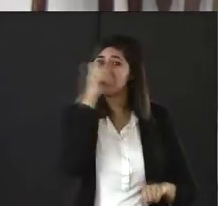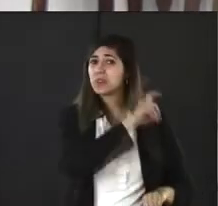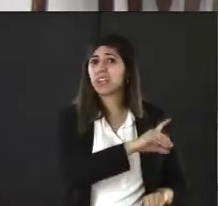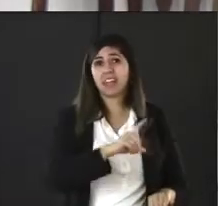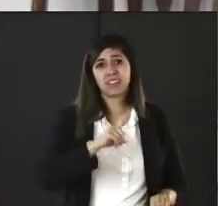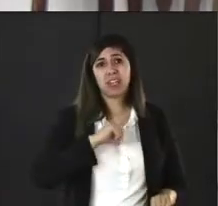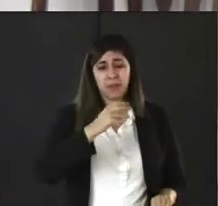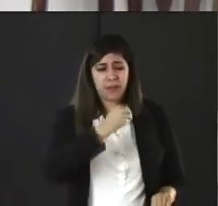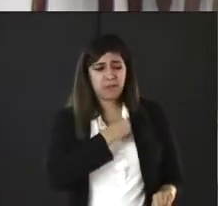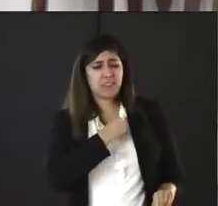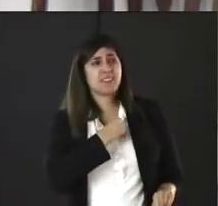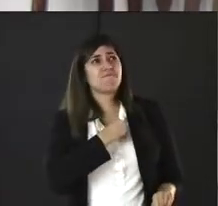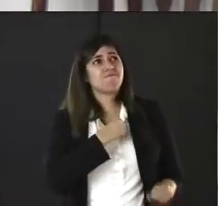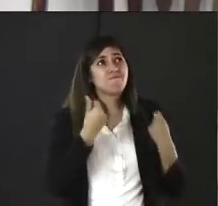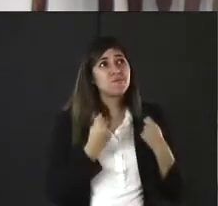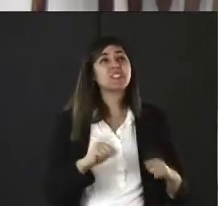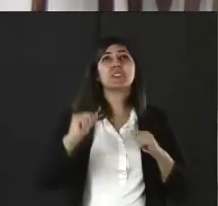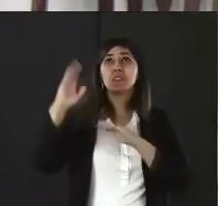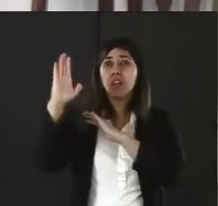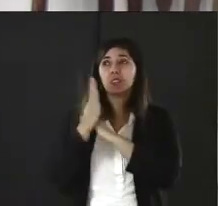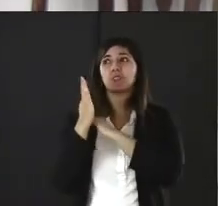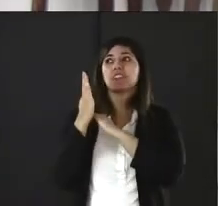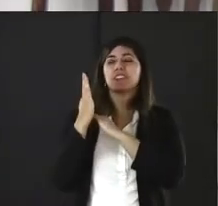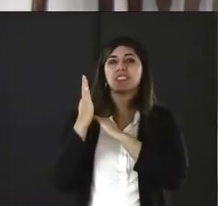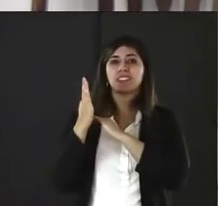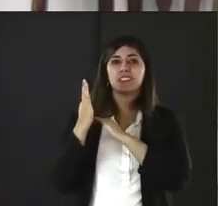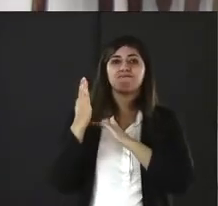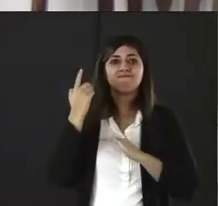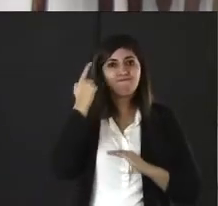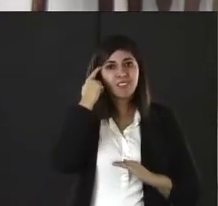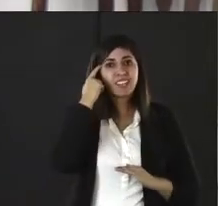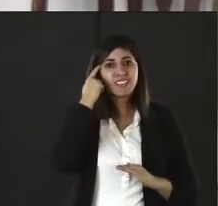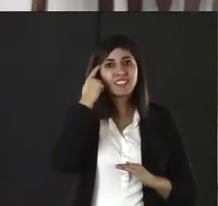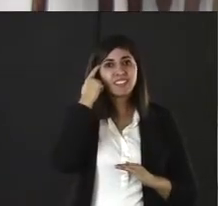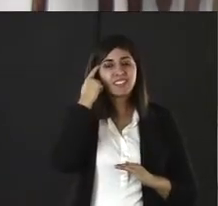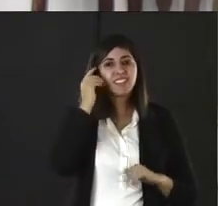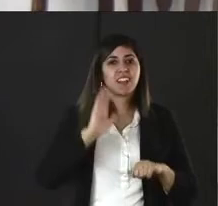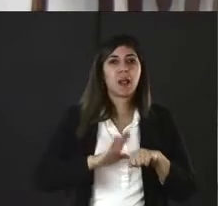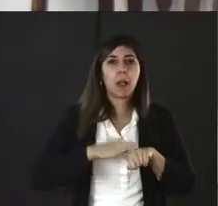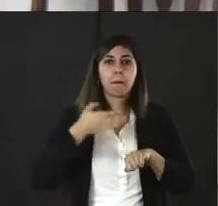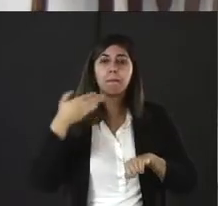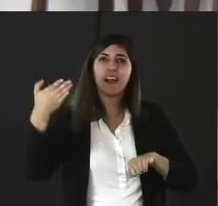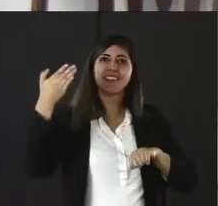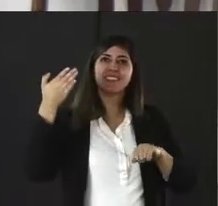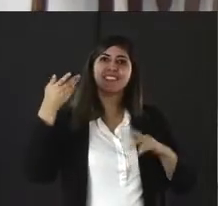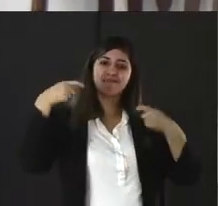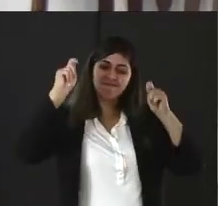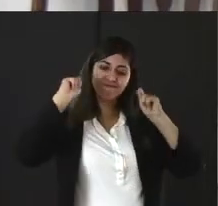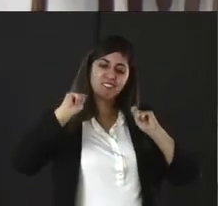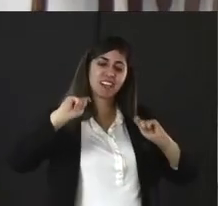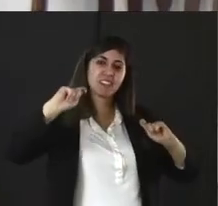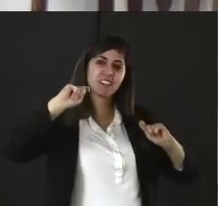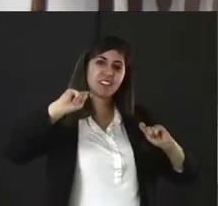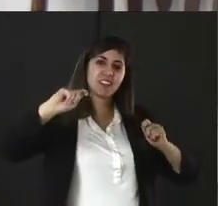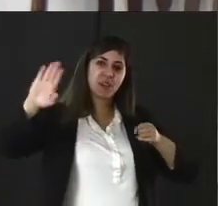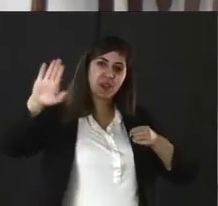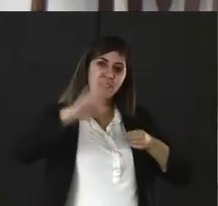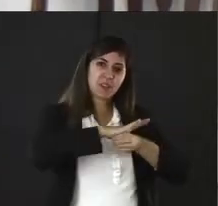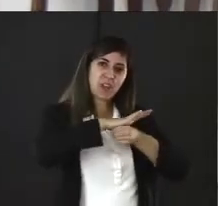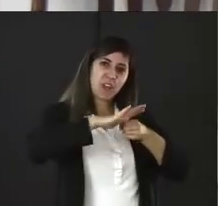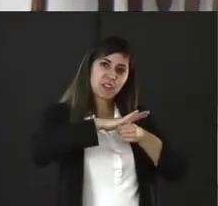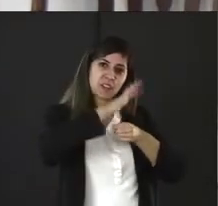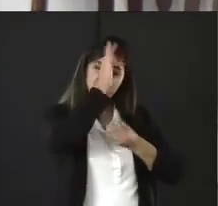entendimento é possível que mais nós nós estejamos sendo enchidos de fé